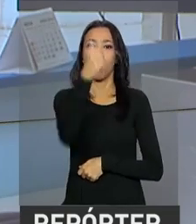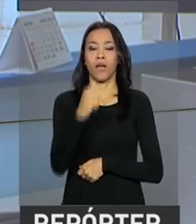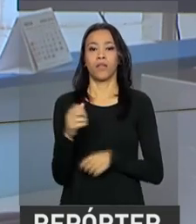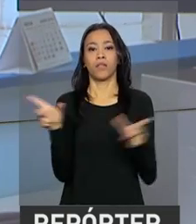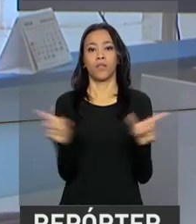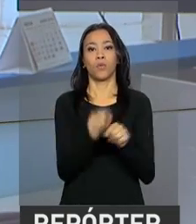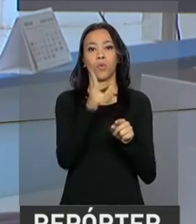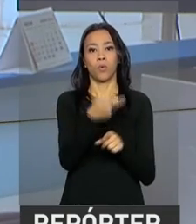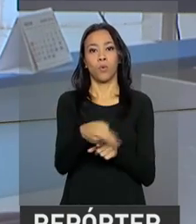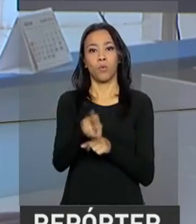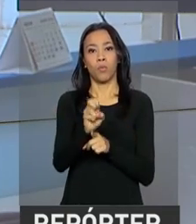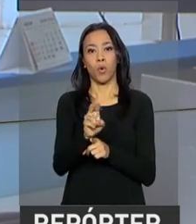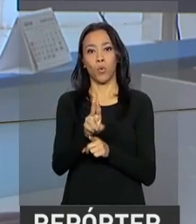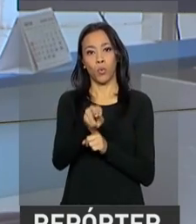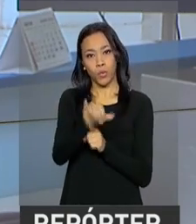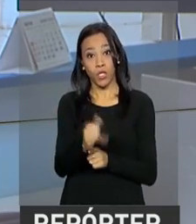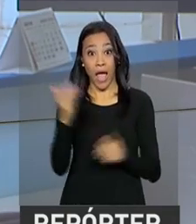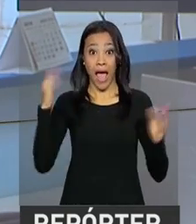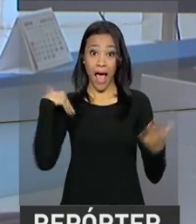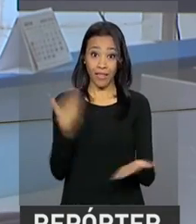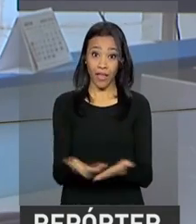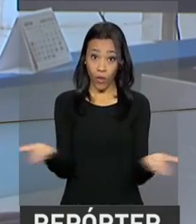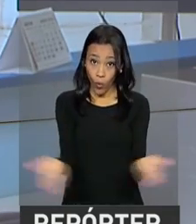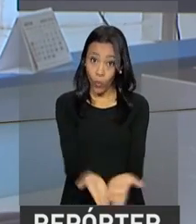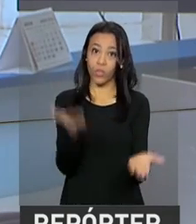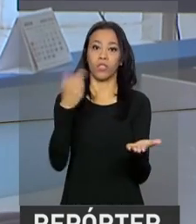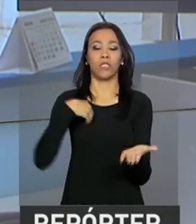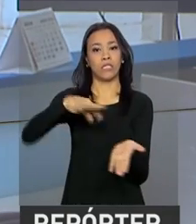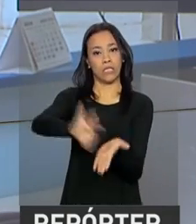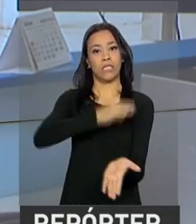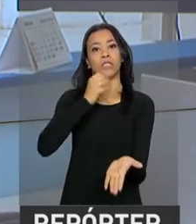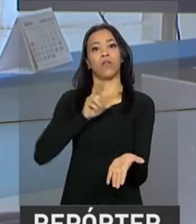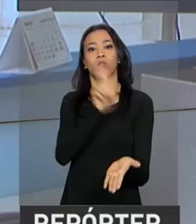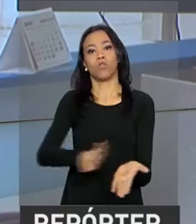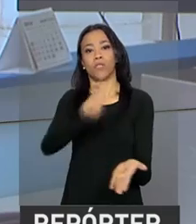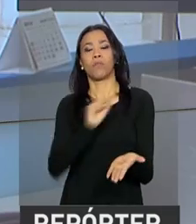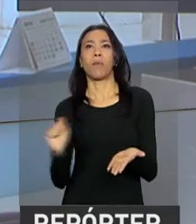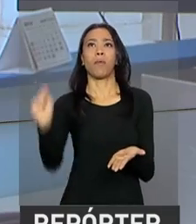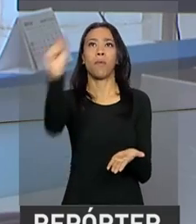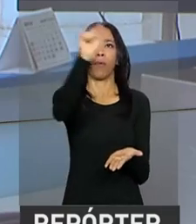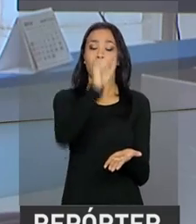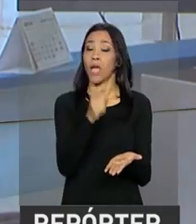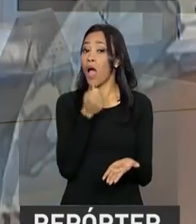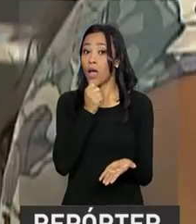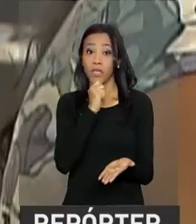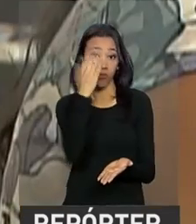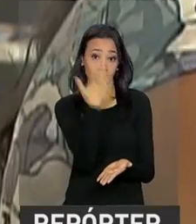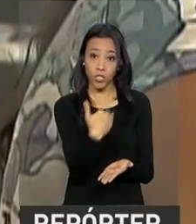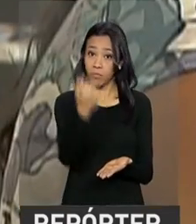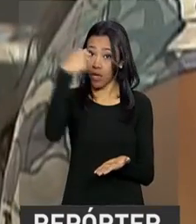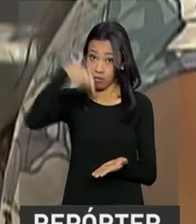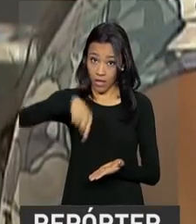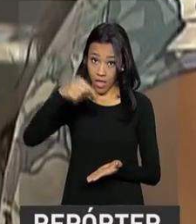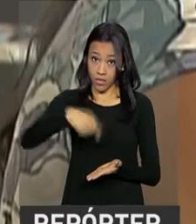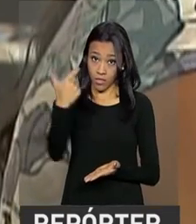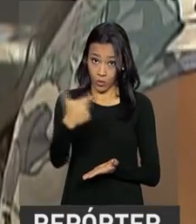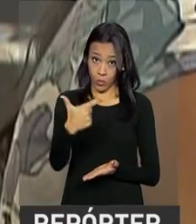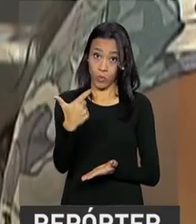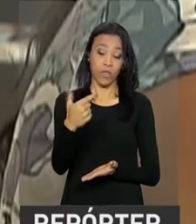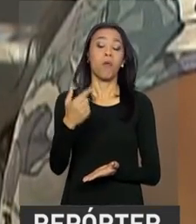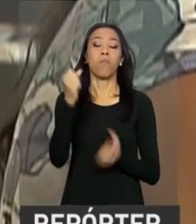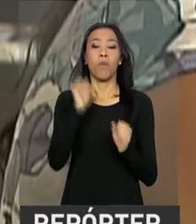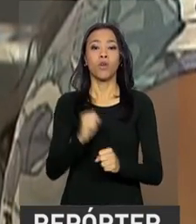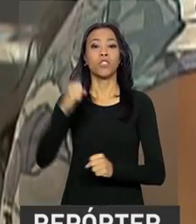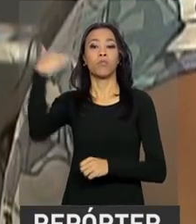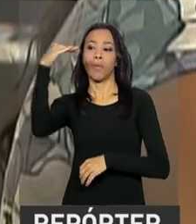até hoje para fazer a matrícula na instituição de ensino responsável pela convocação quem não for chamado nesta fase pode participar